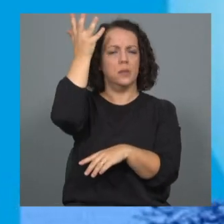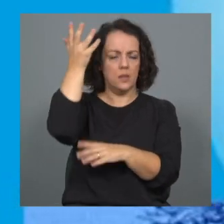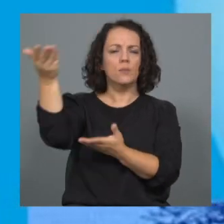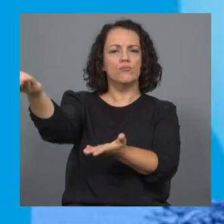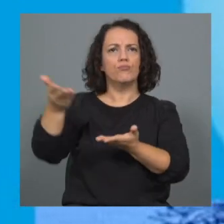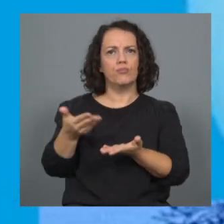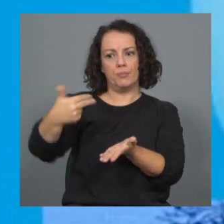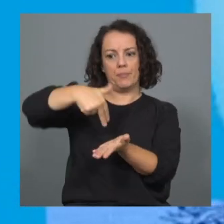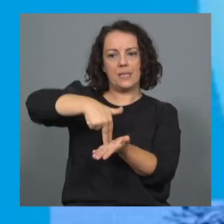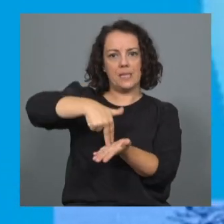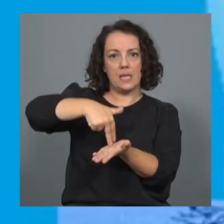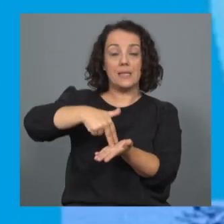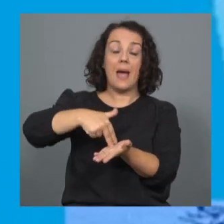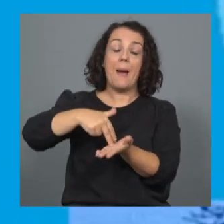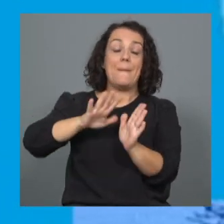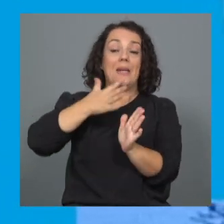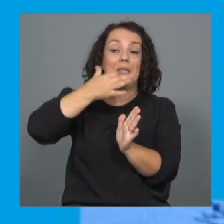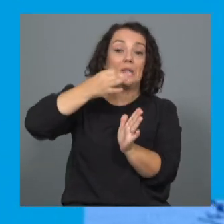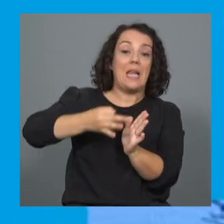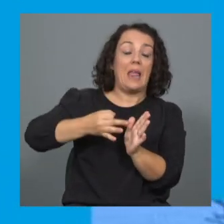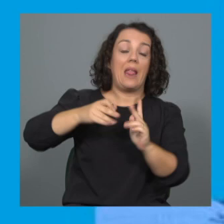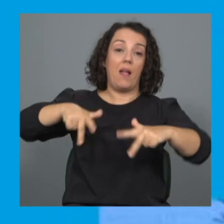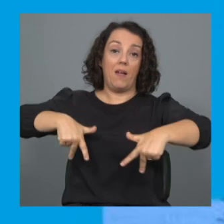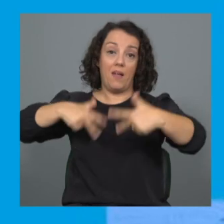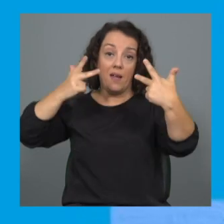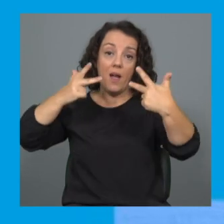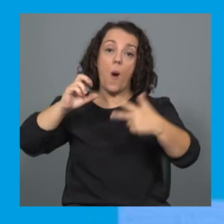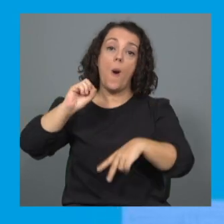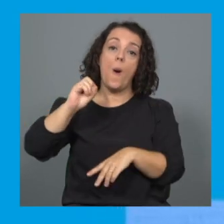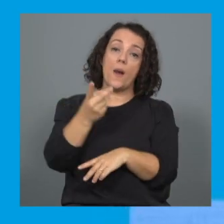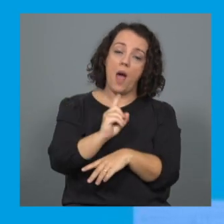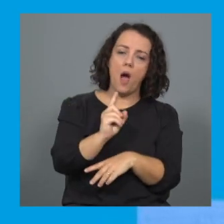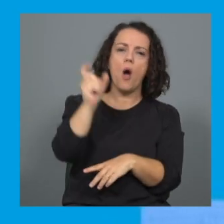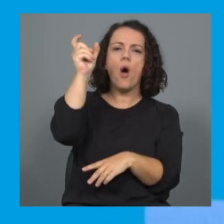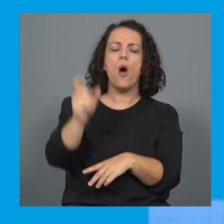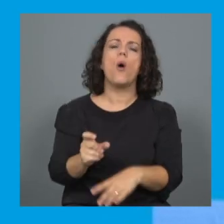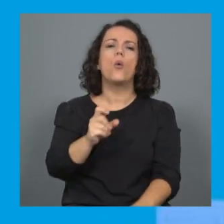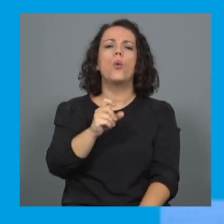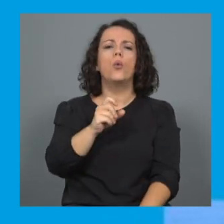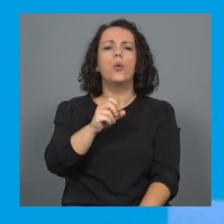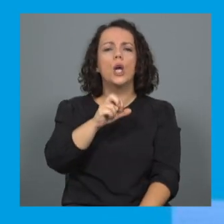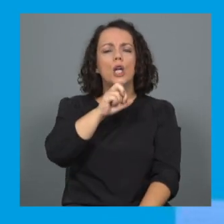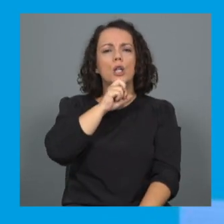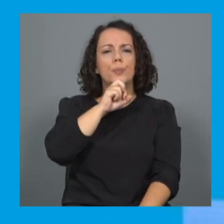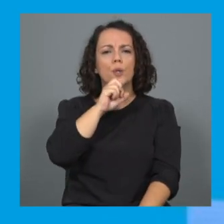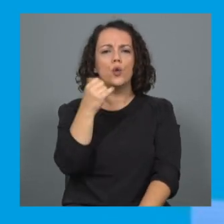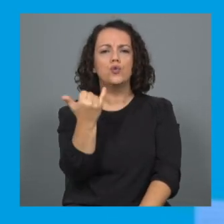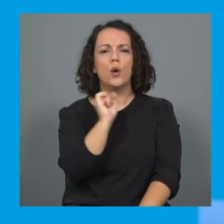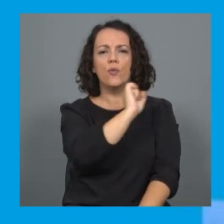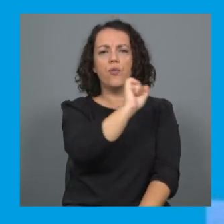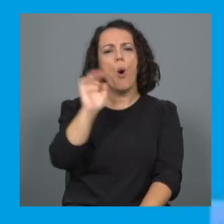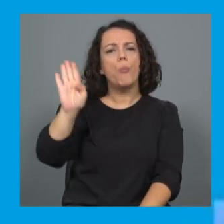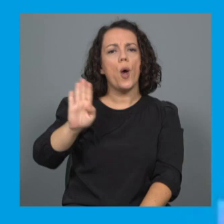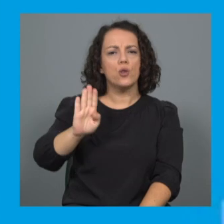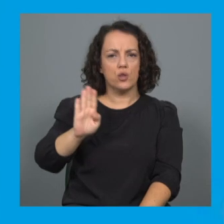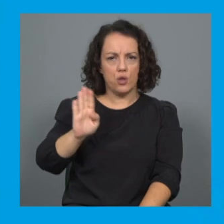presença de, não sabemos se virtual, do Cardeal O'Malley, arcebispo de Boston, e depois com